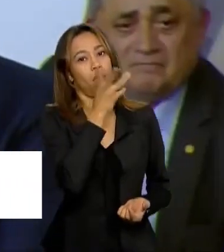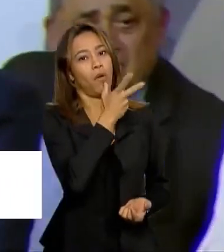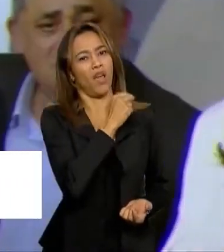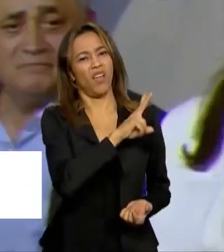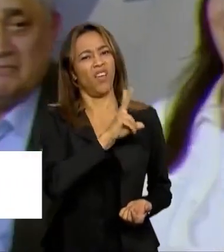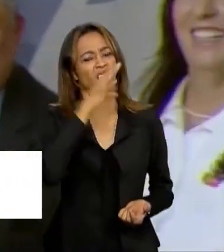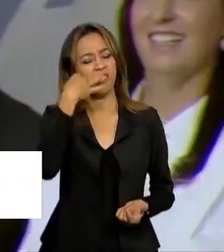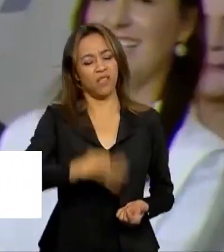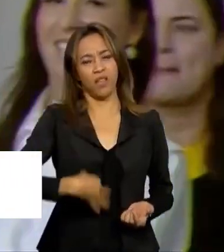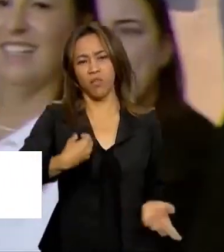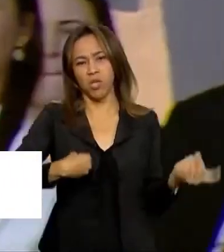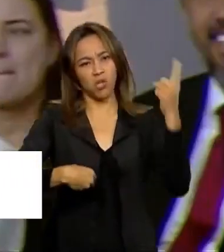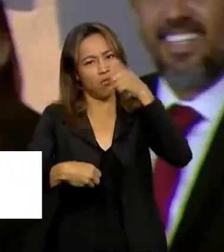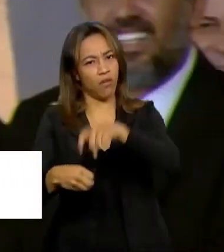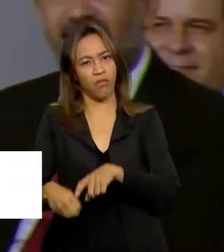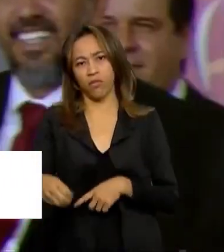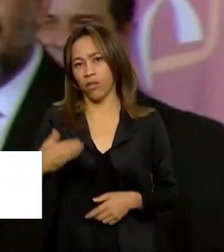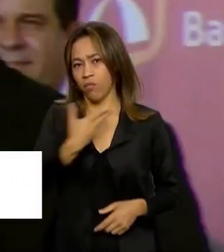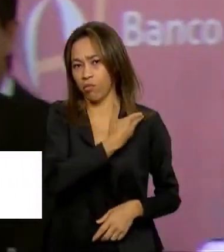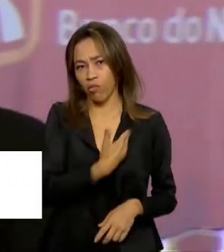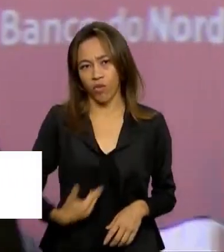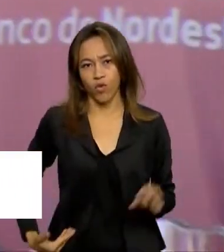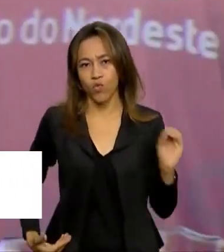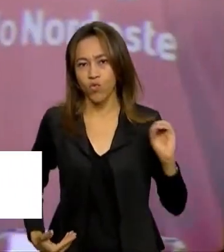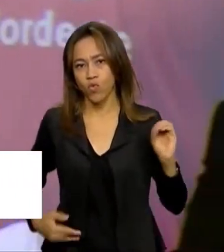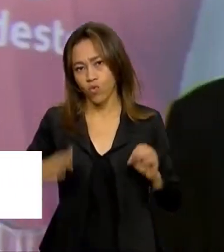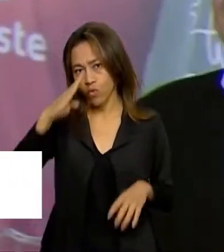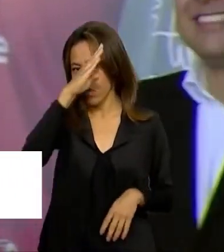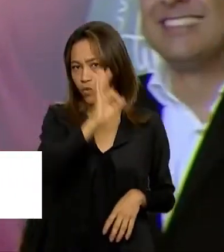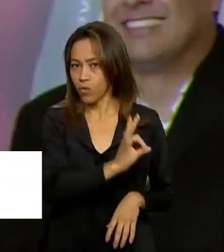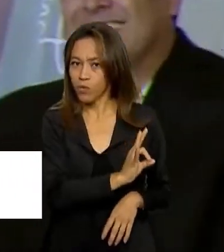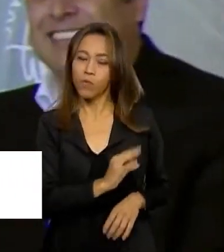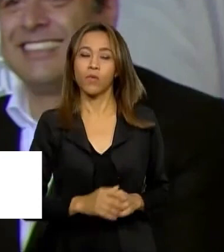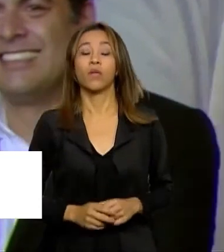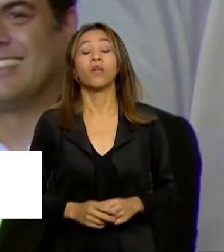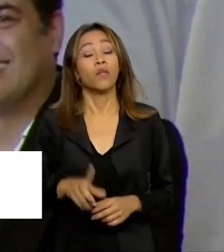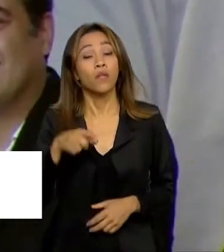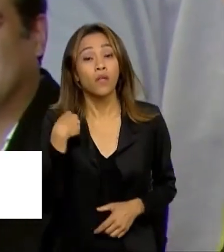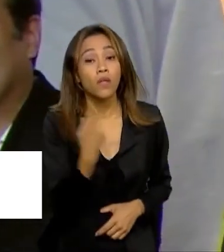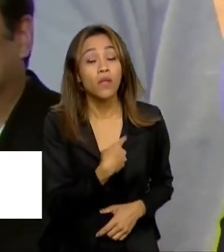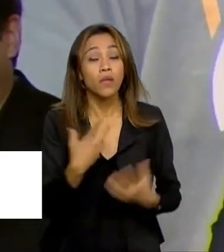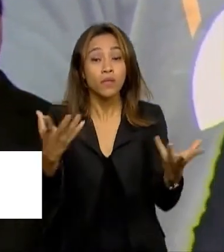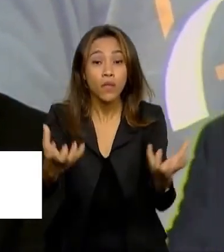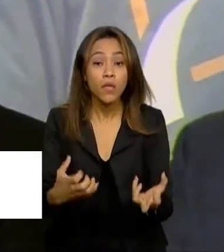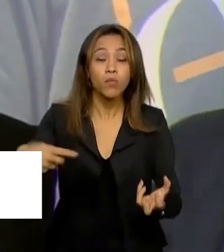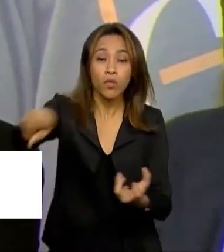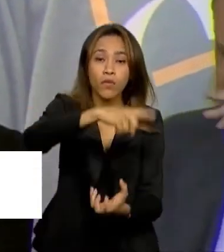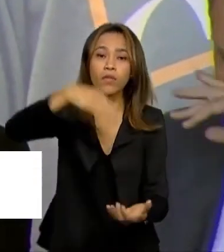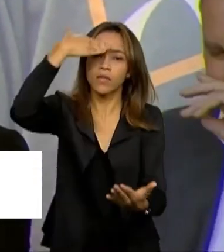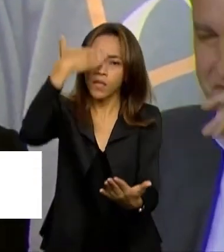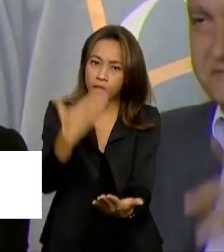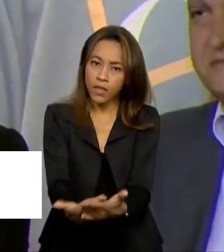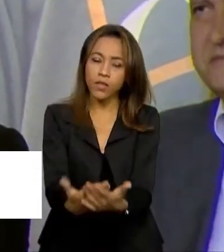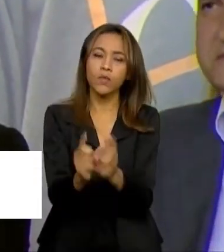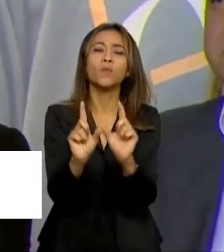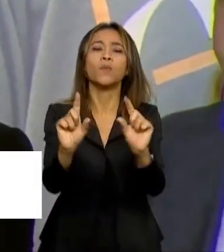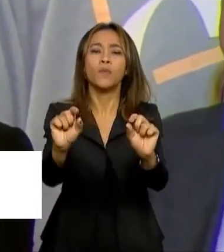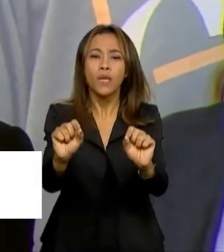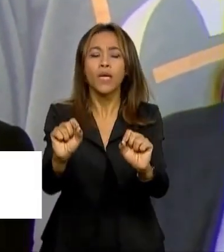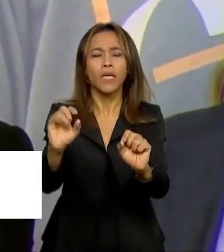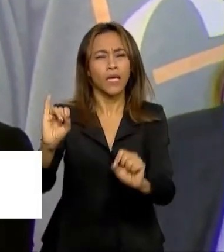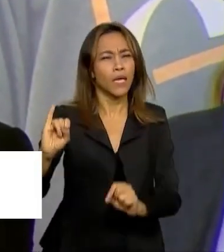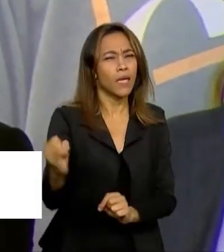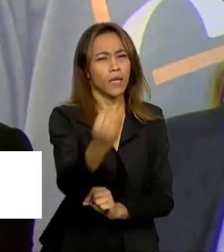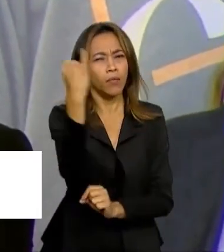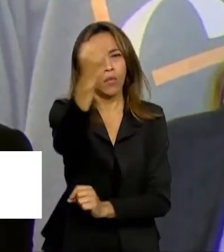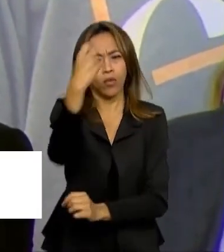voltará. Mas nós queremos que vocês acreditem nisso. É importante que os